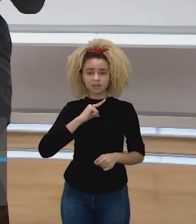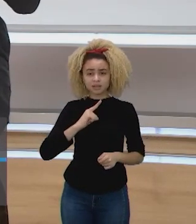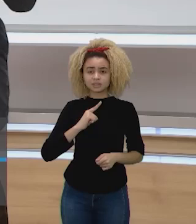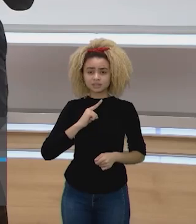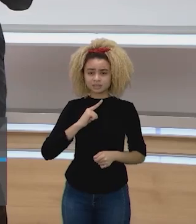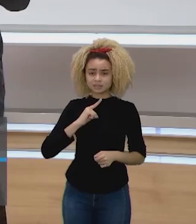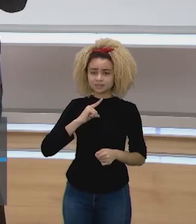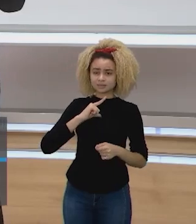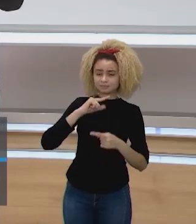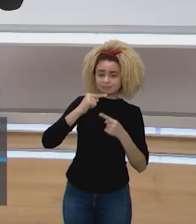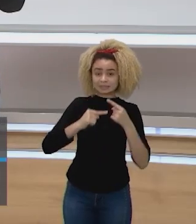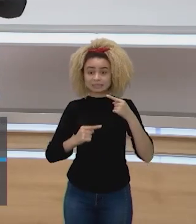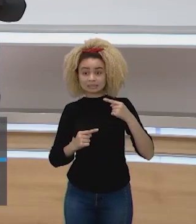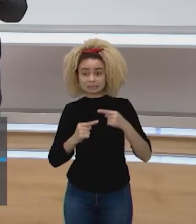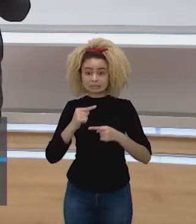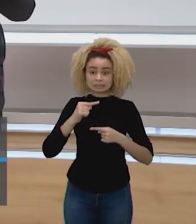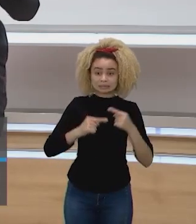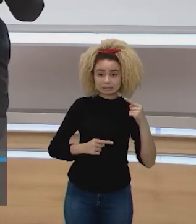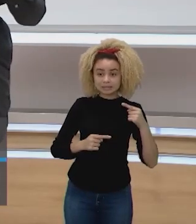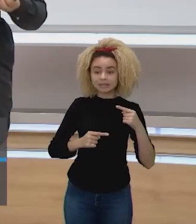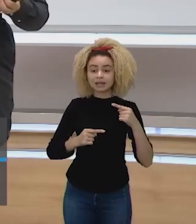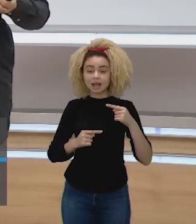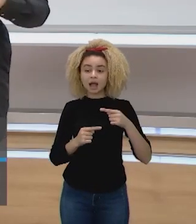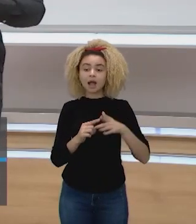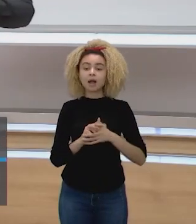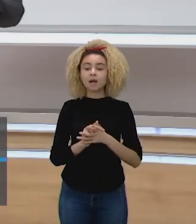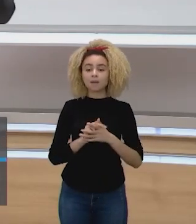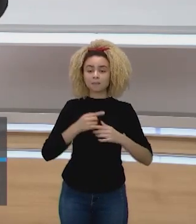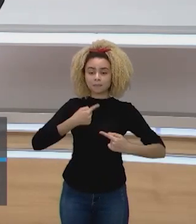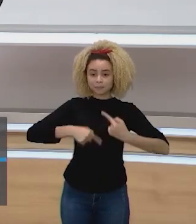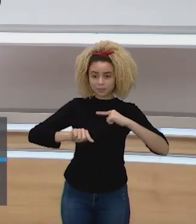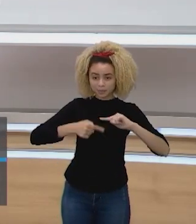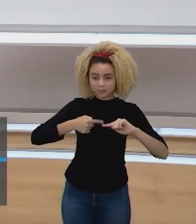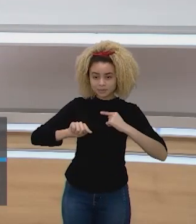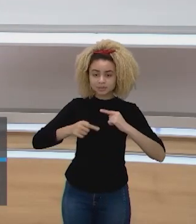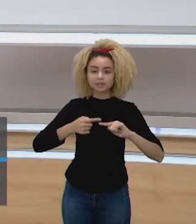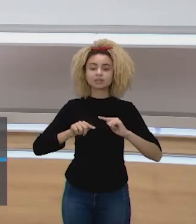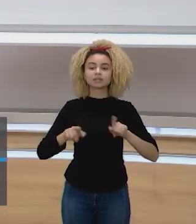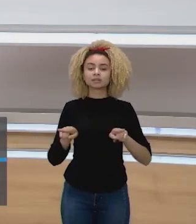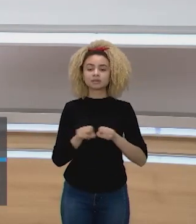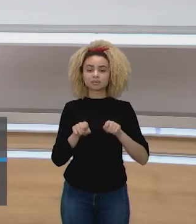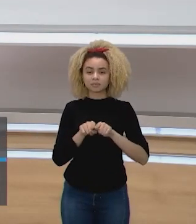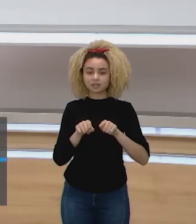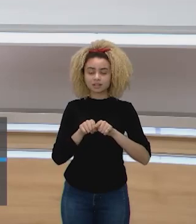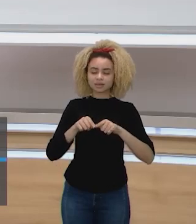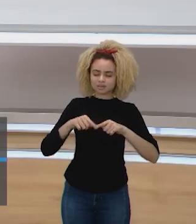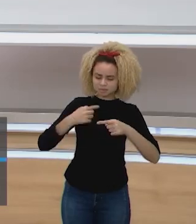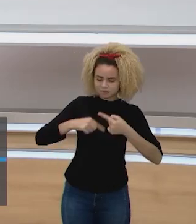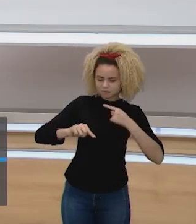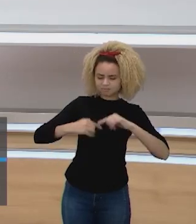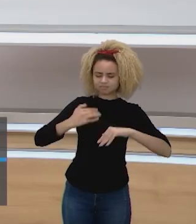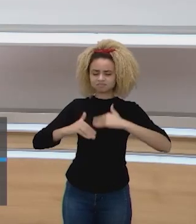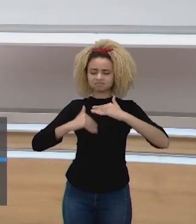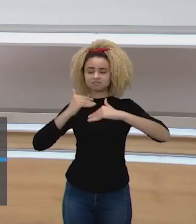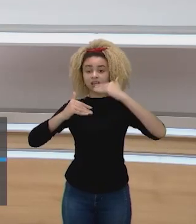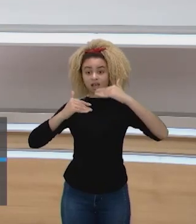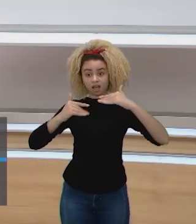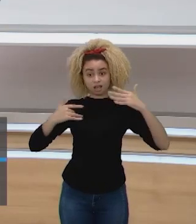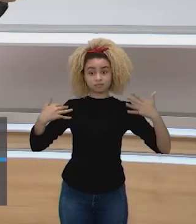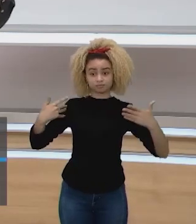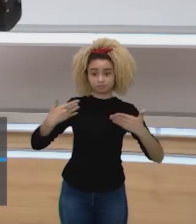esse embate, né, esse conhecimento aí da música eletrônica, né? E essa música ela foi evoluindo, né, até chegar,